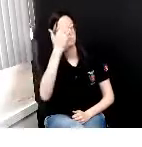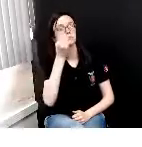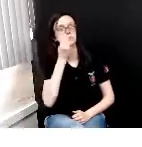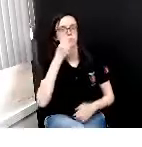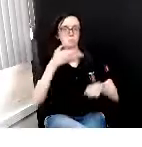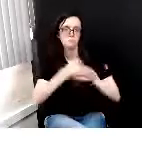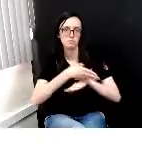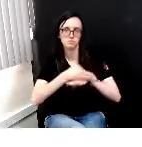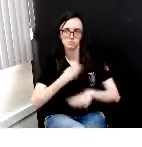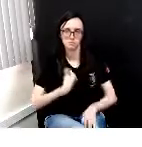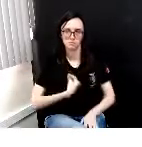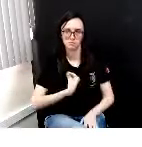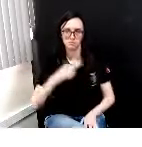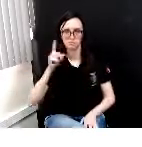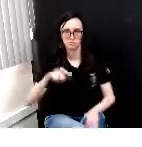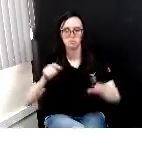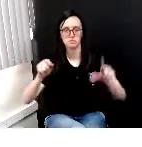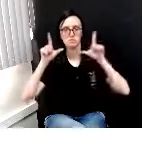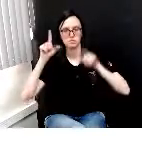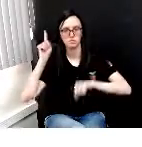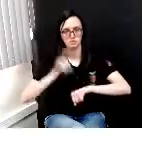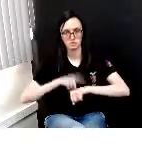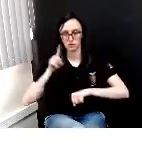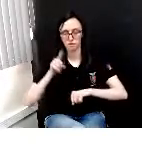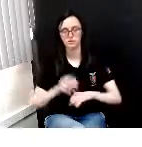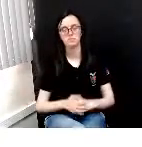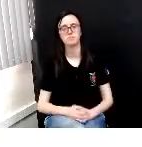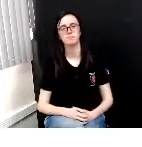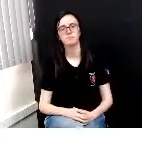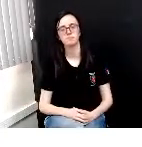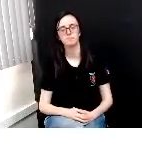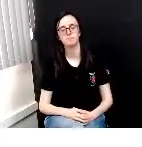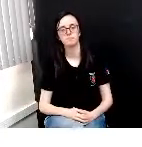estar participando da webconferência.